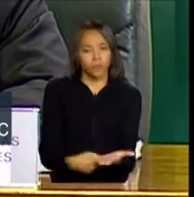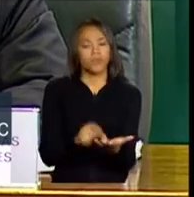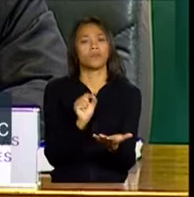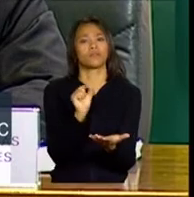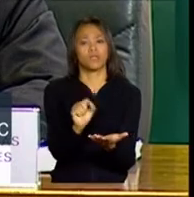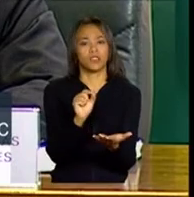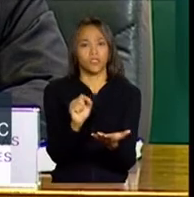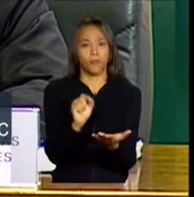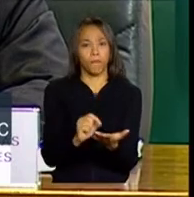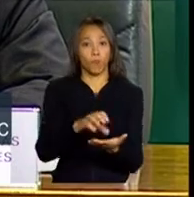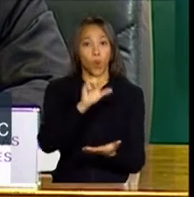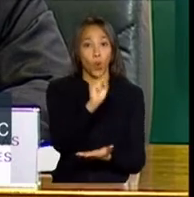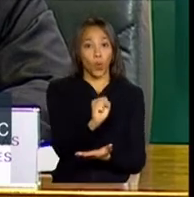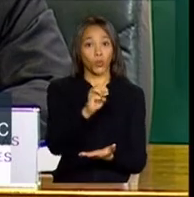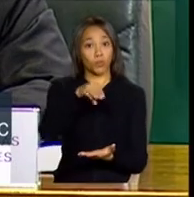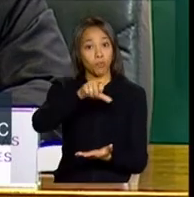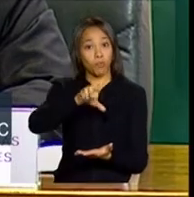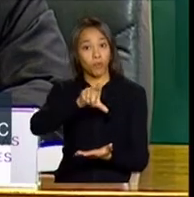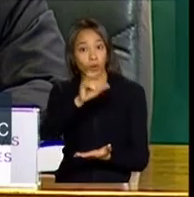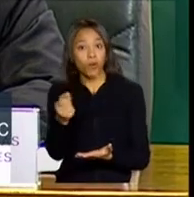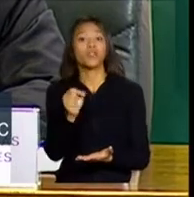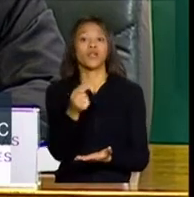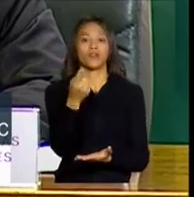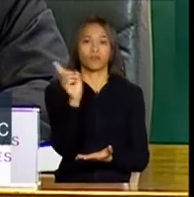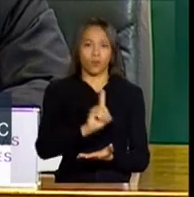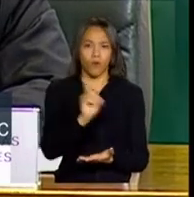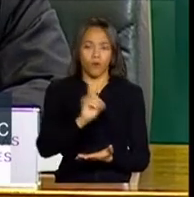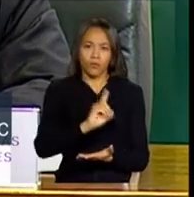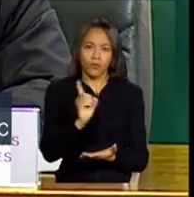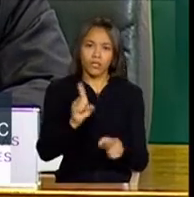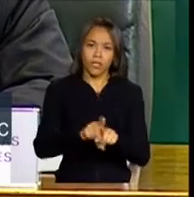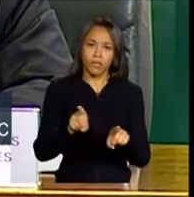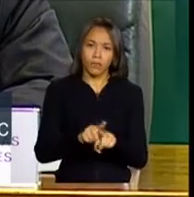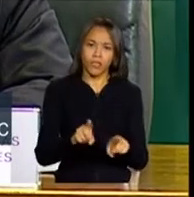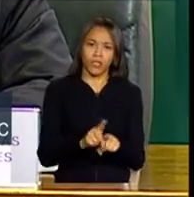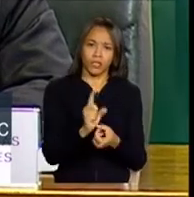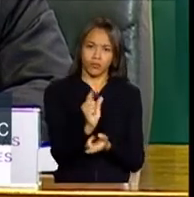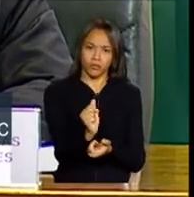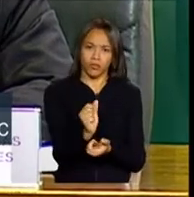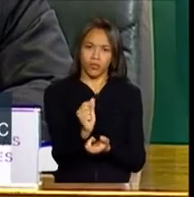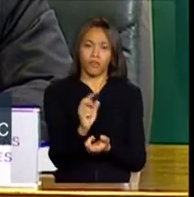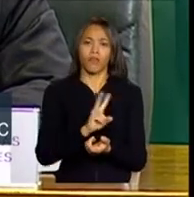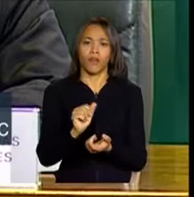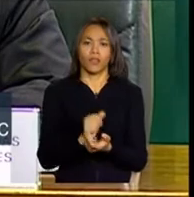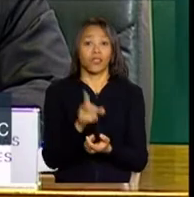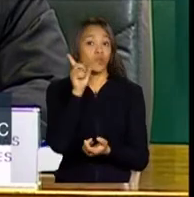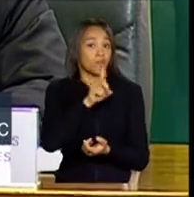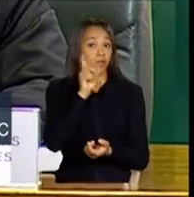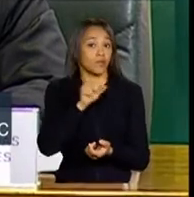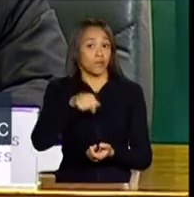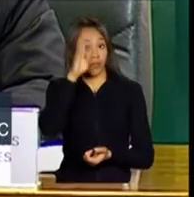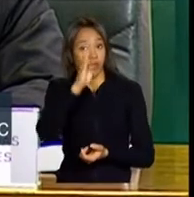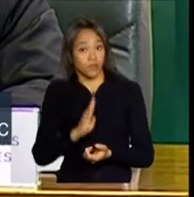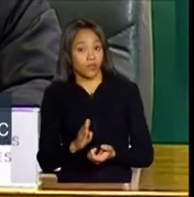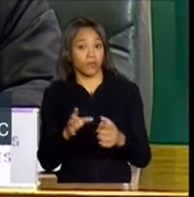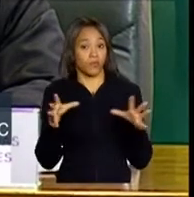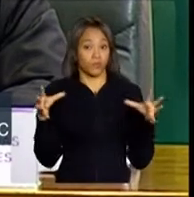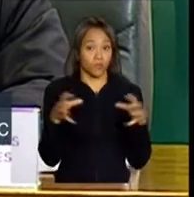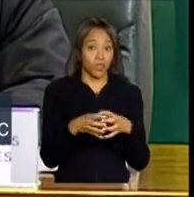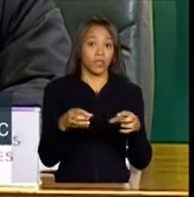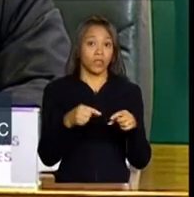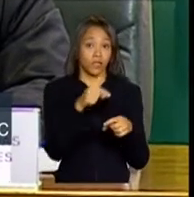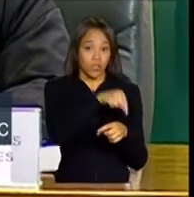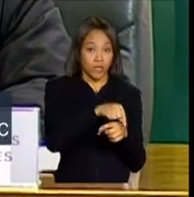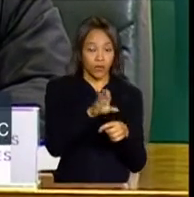montante inicial de 8 Milhões de Dólares parte dos recursos oriundos no entendimento Brasil Estados Unidos no âmbito do